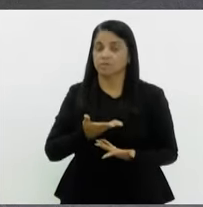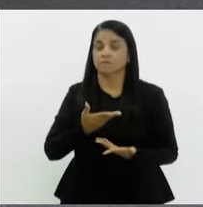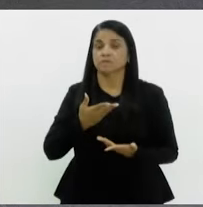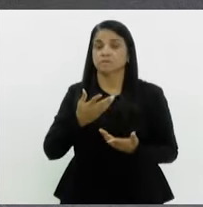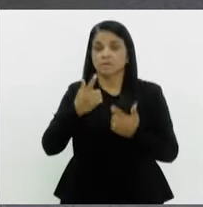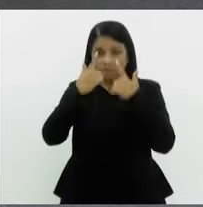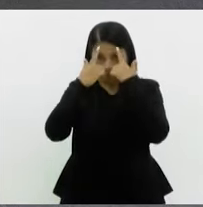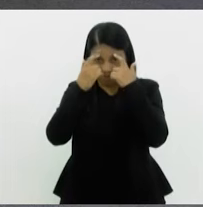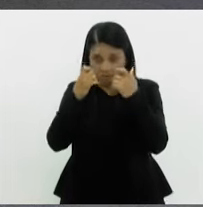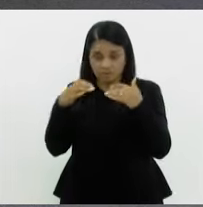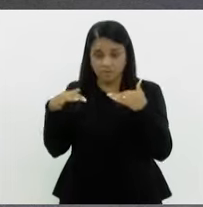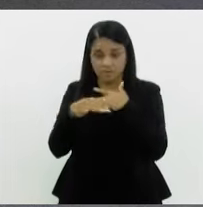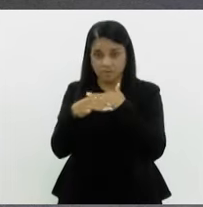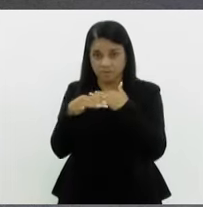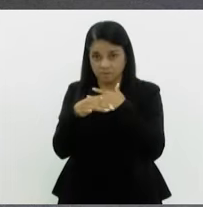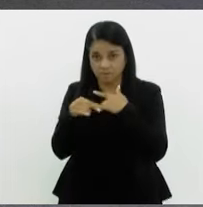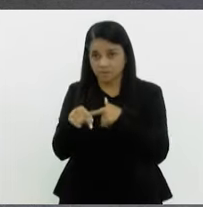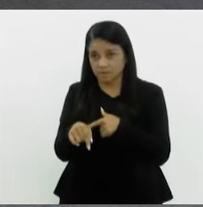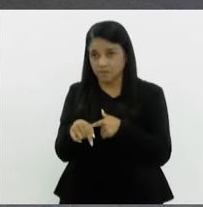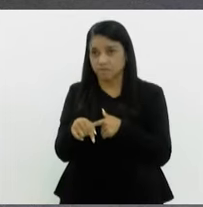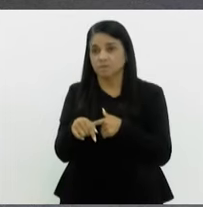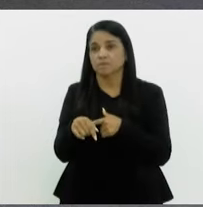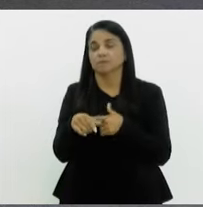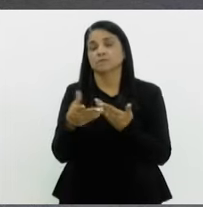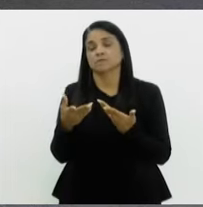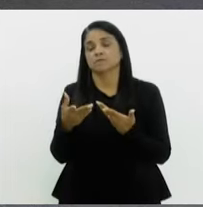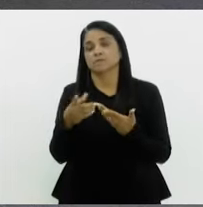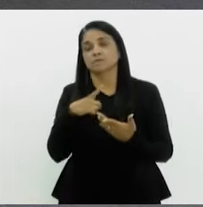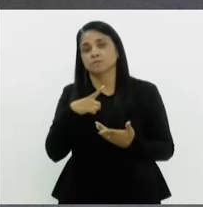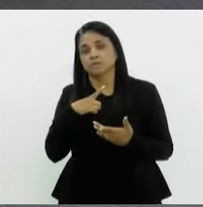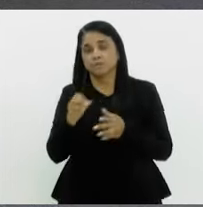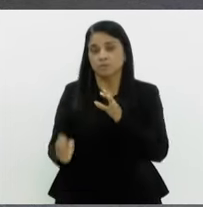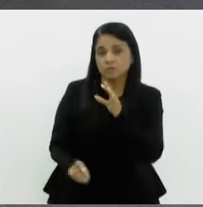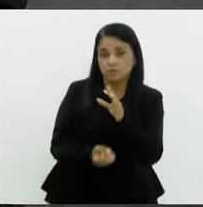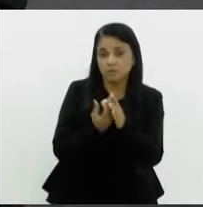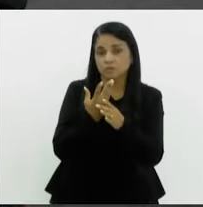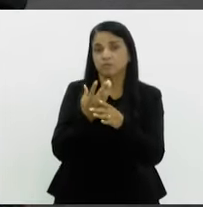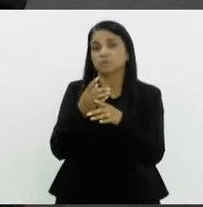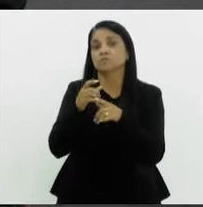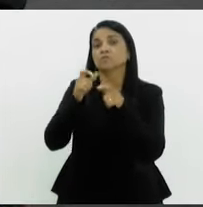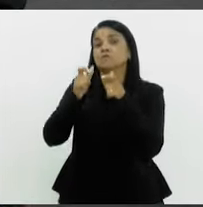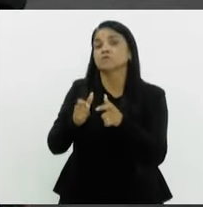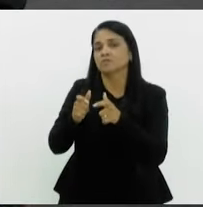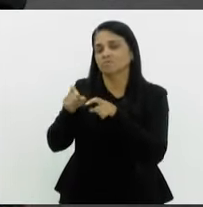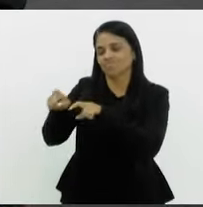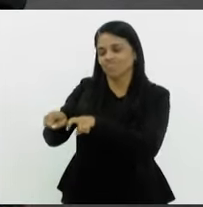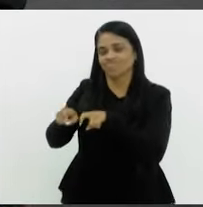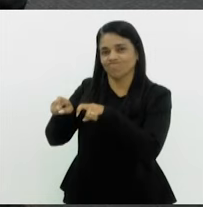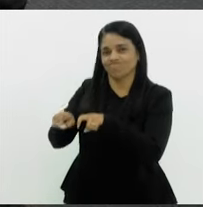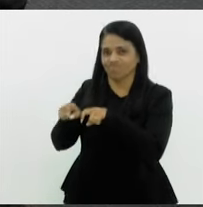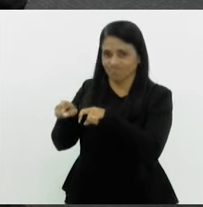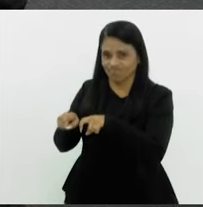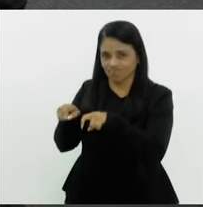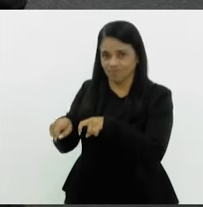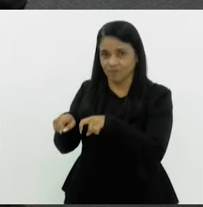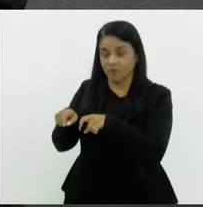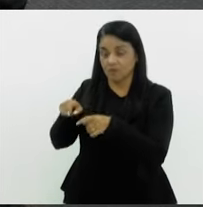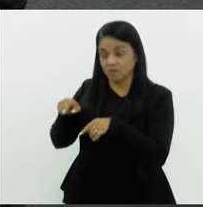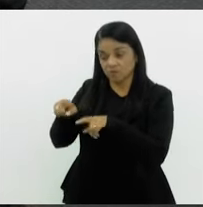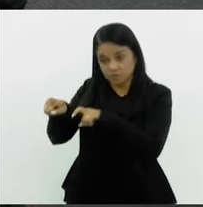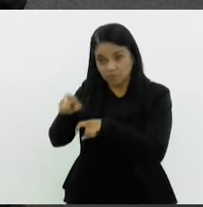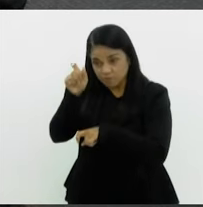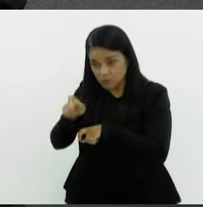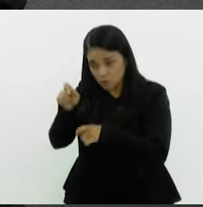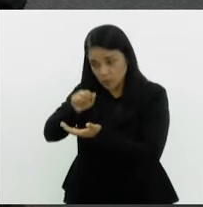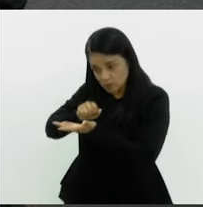cidade, deputada Dani, deputado Yuri, tem origem no campo, porque as pessoas expulsas do campo por falta